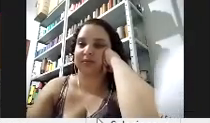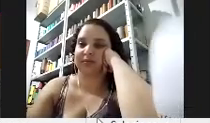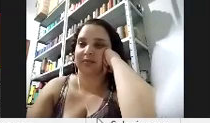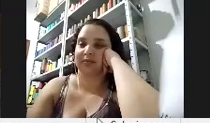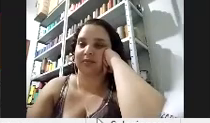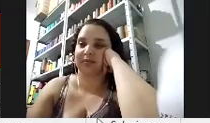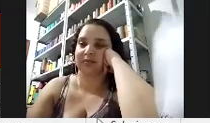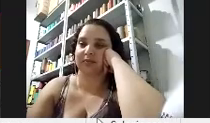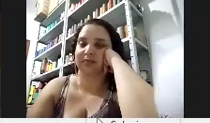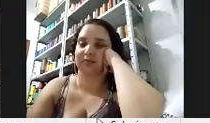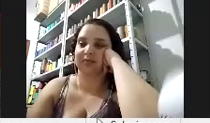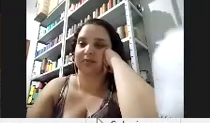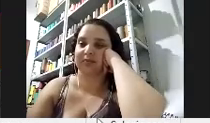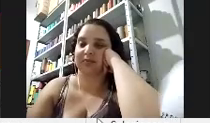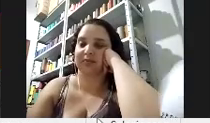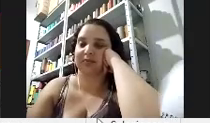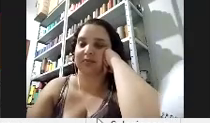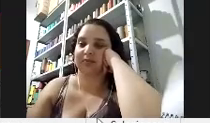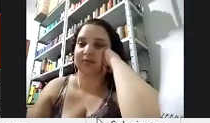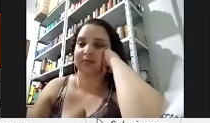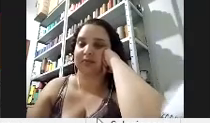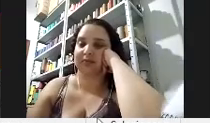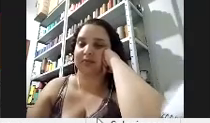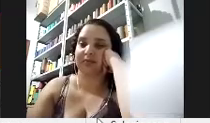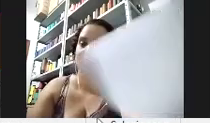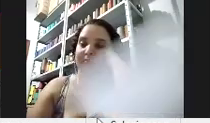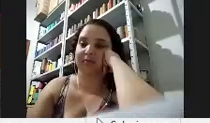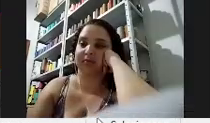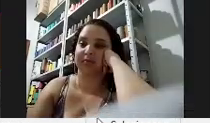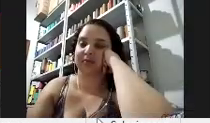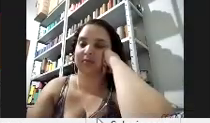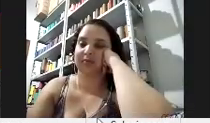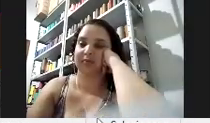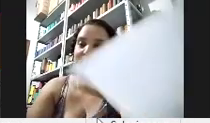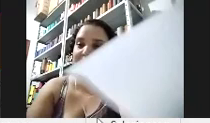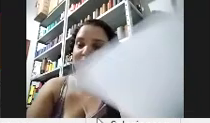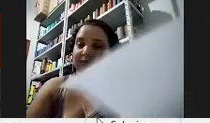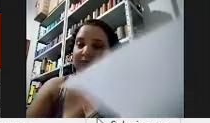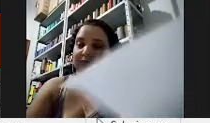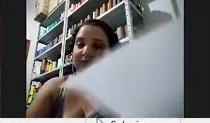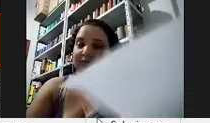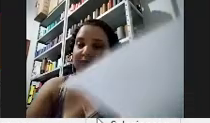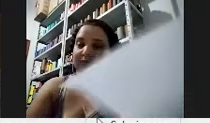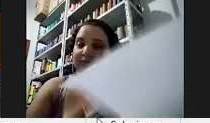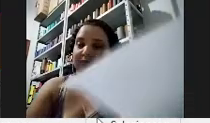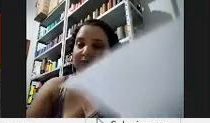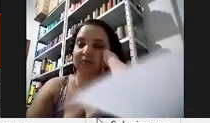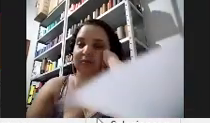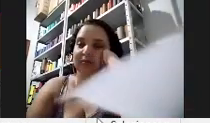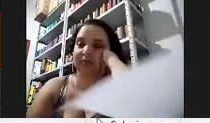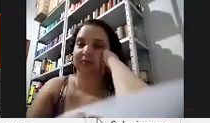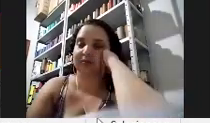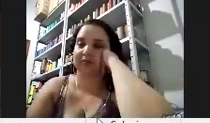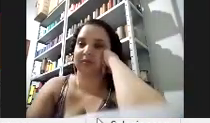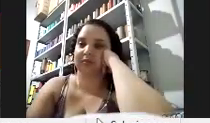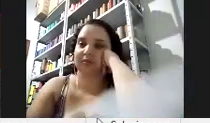vai falar com ela. Dona Maria, eu vou subir a senhora, você vai aqui atrás, ó, e vai subir ela pelo lençol